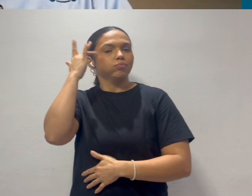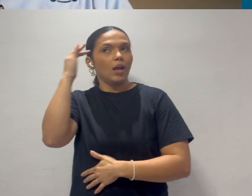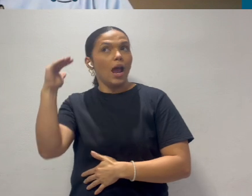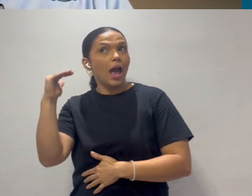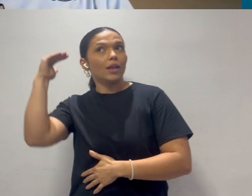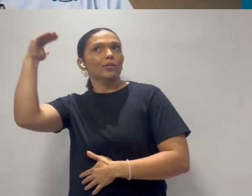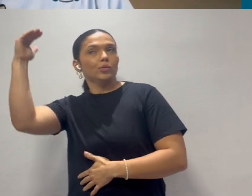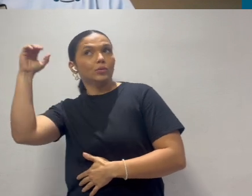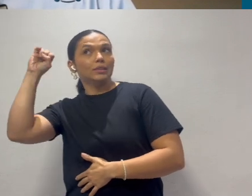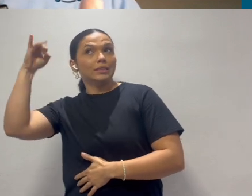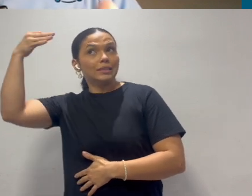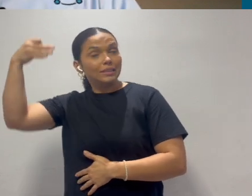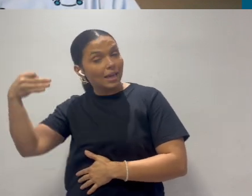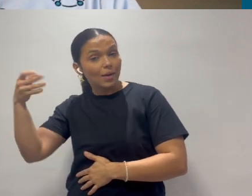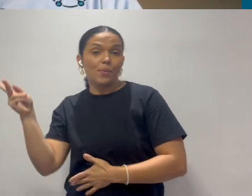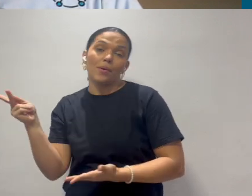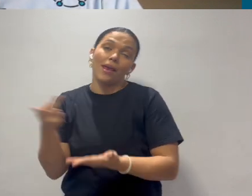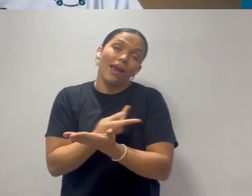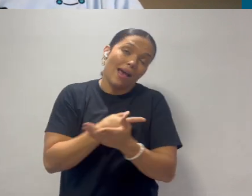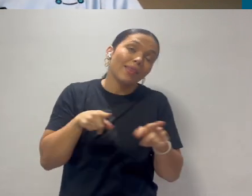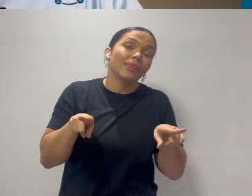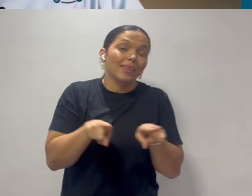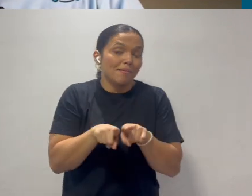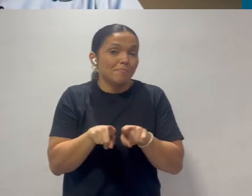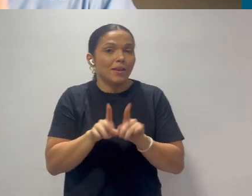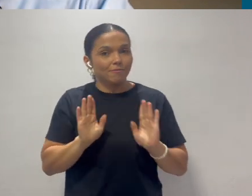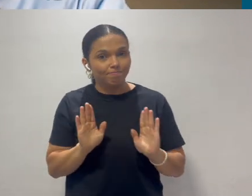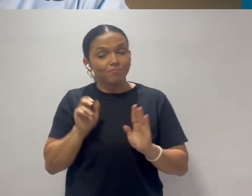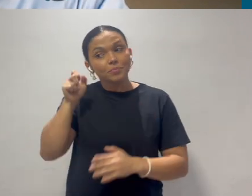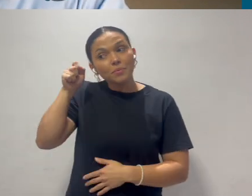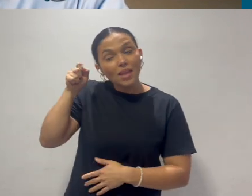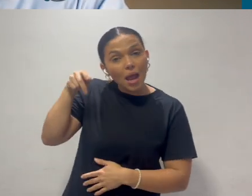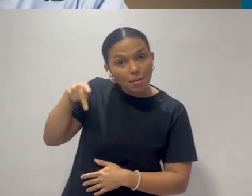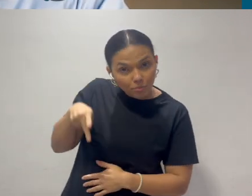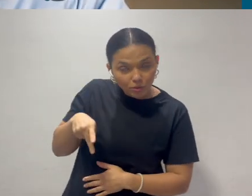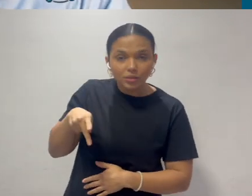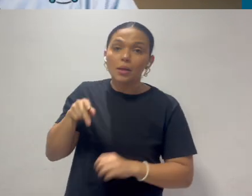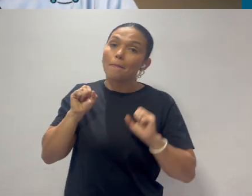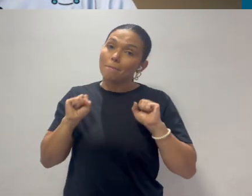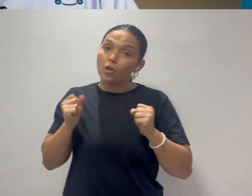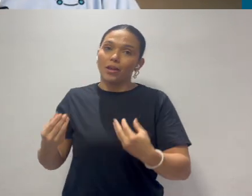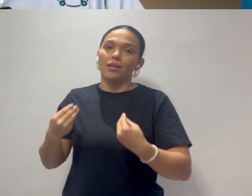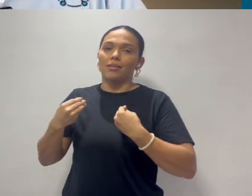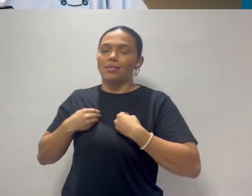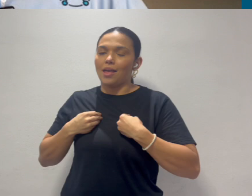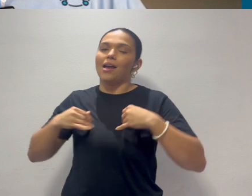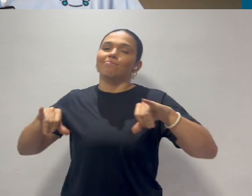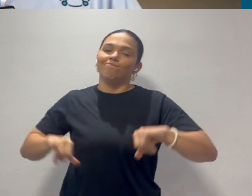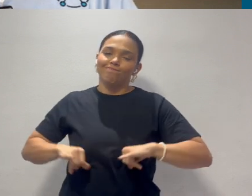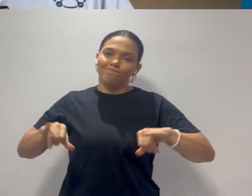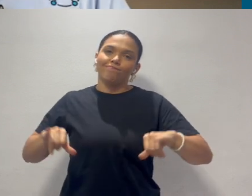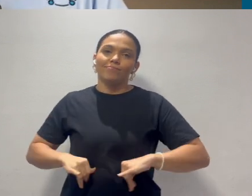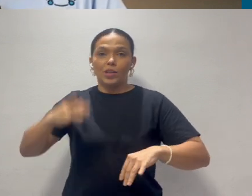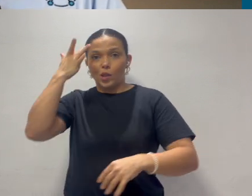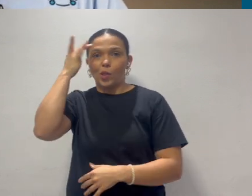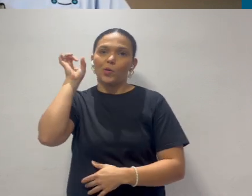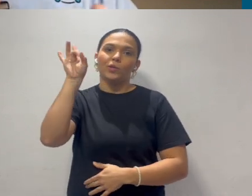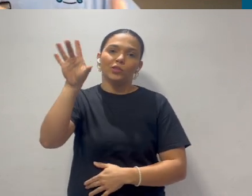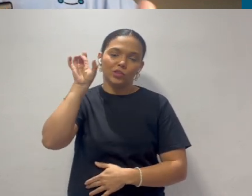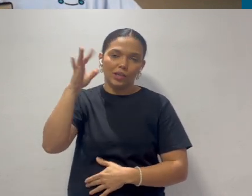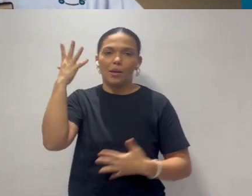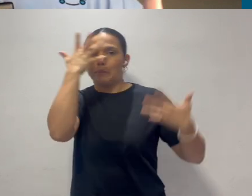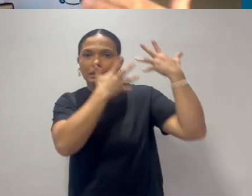errado. Né? A aposentadoria pode ser um pesadelo. se você procurar o caminho certo, pode